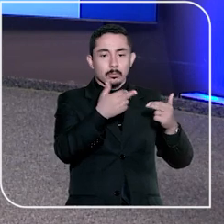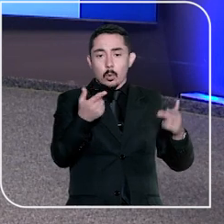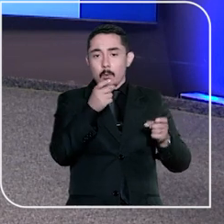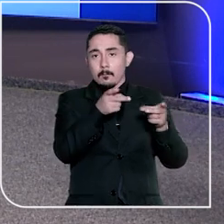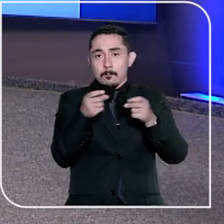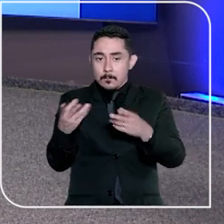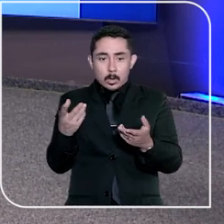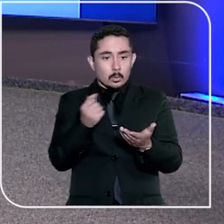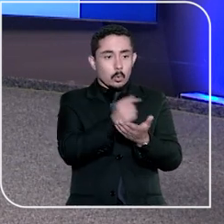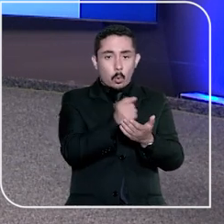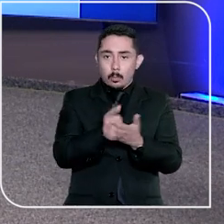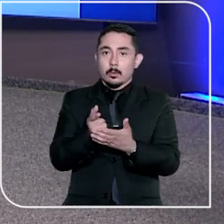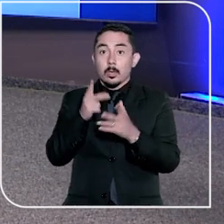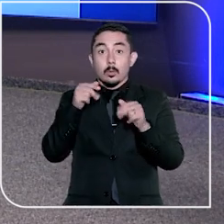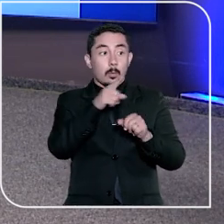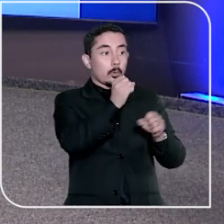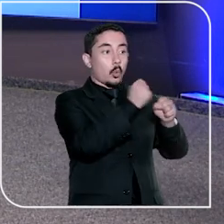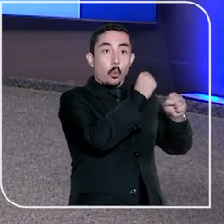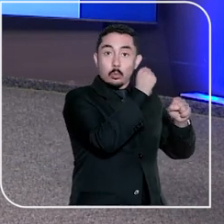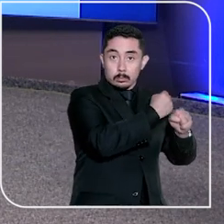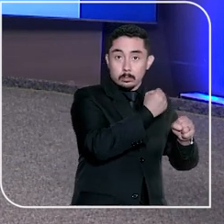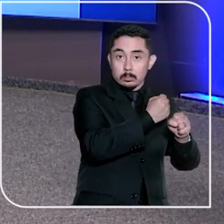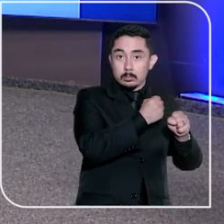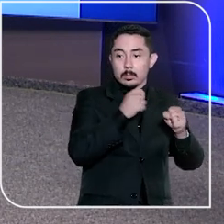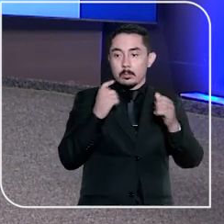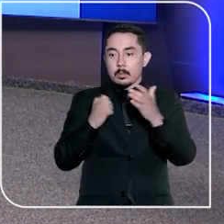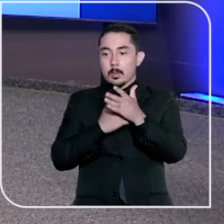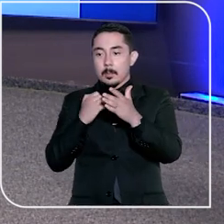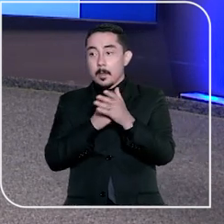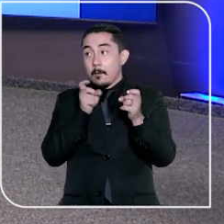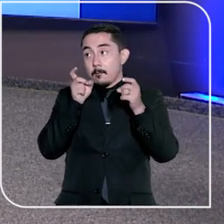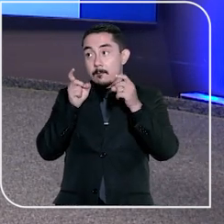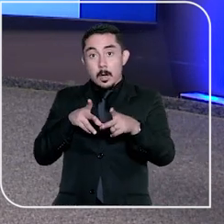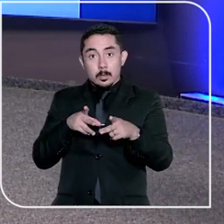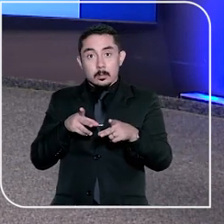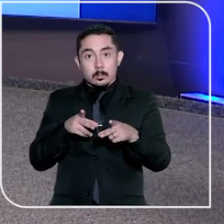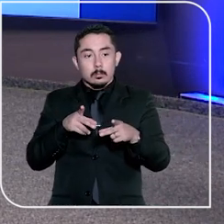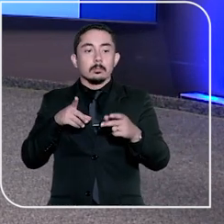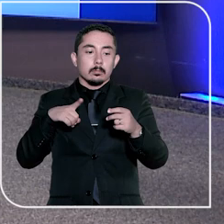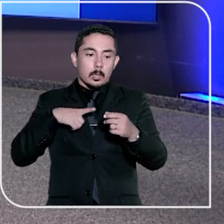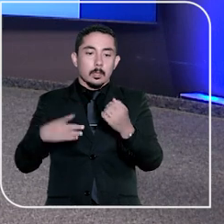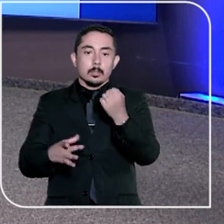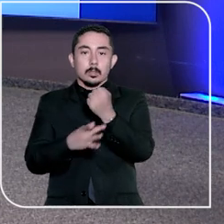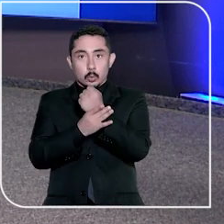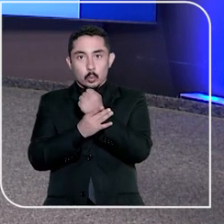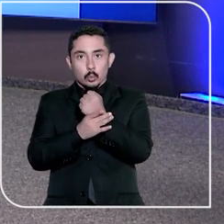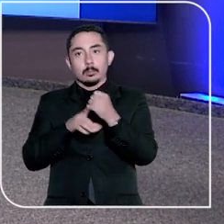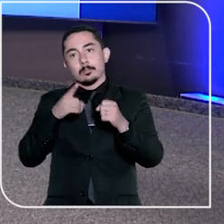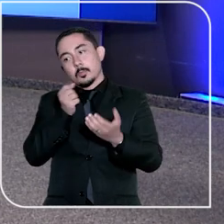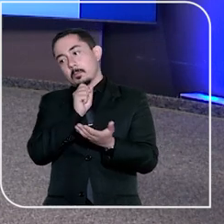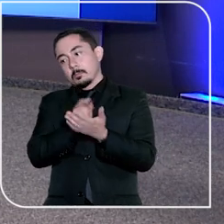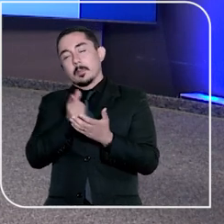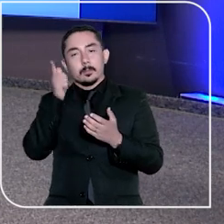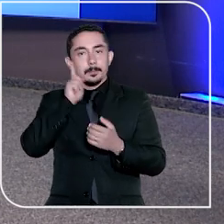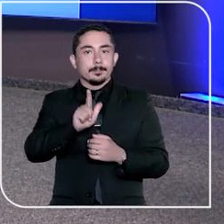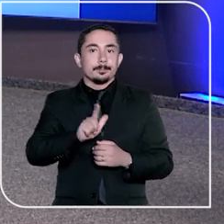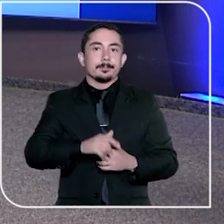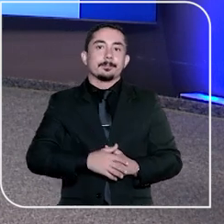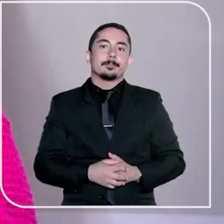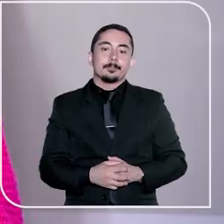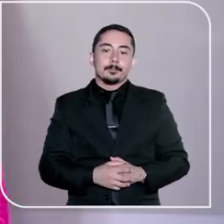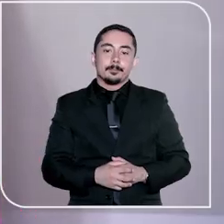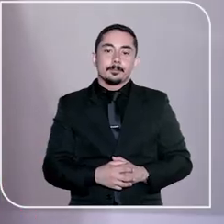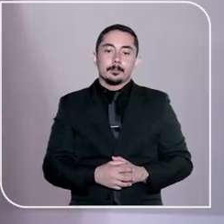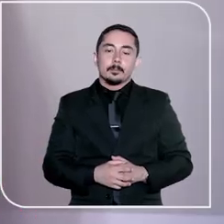recebe indenização da construtora pelos prejuízos causados com o atraso da entrega de imóvel na